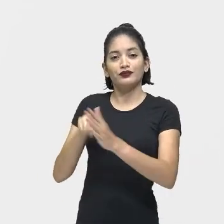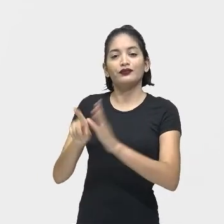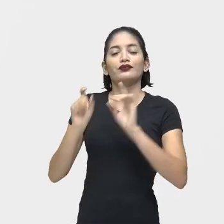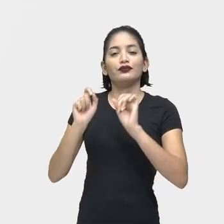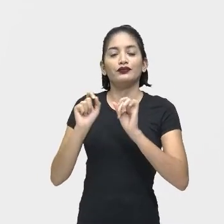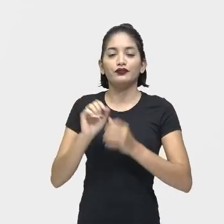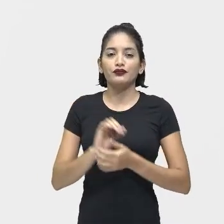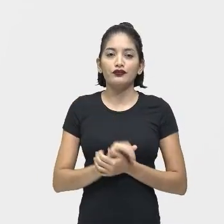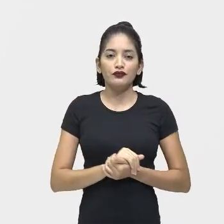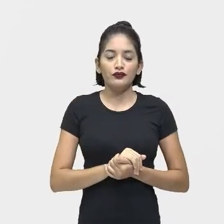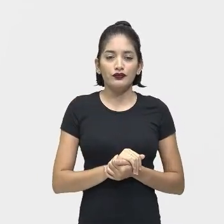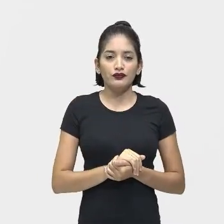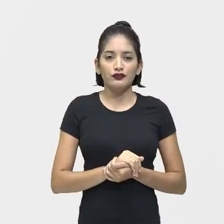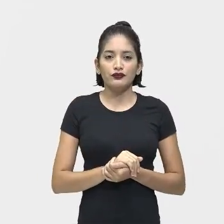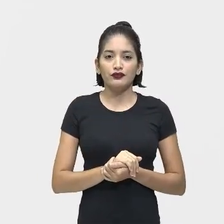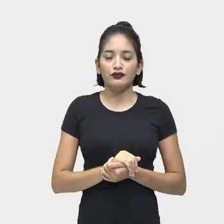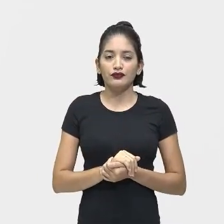sobre o quê?